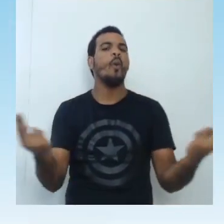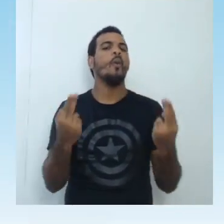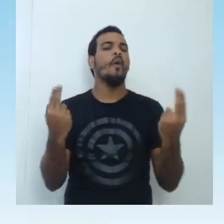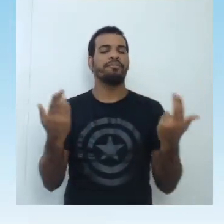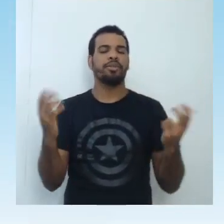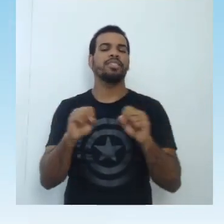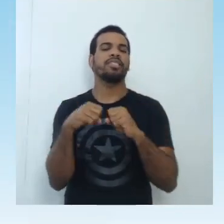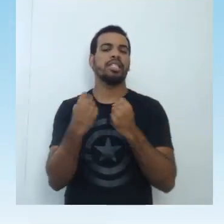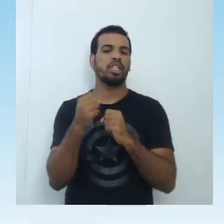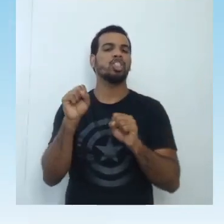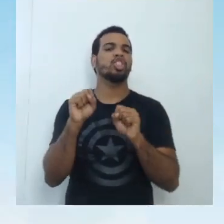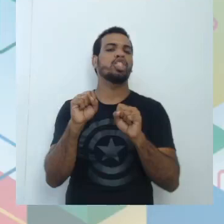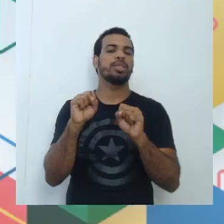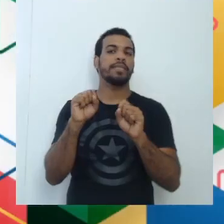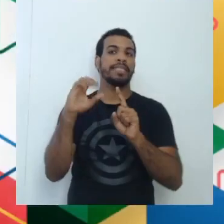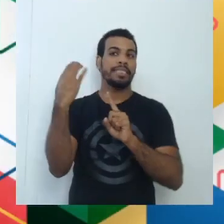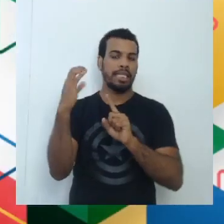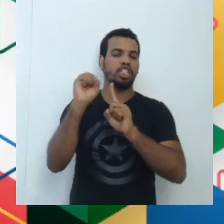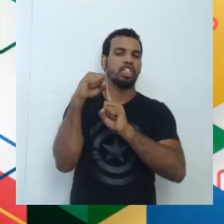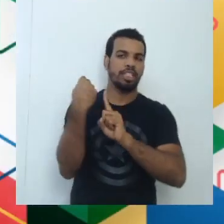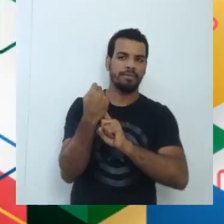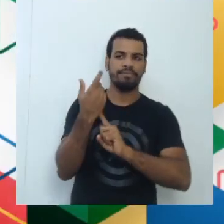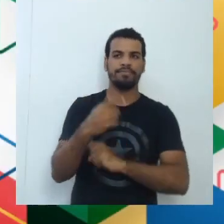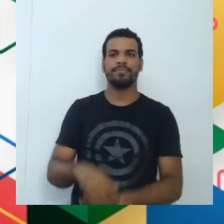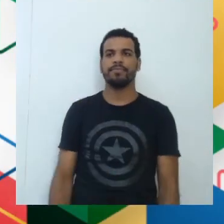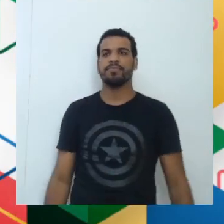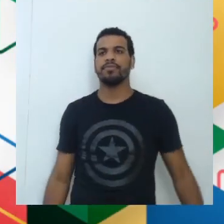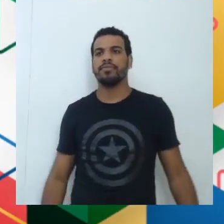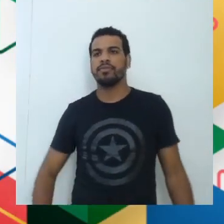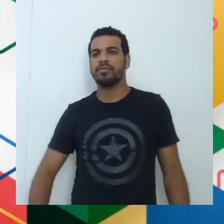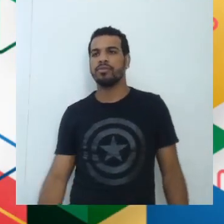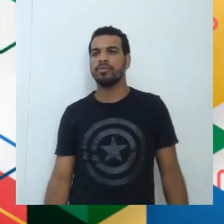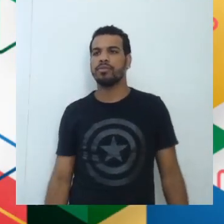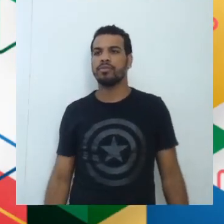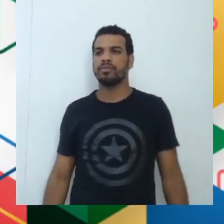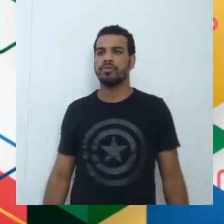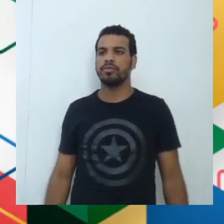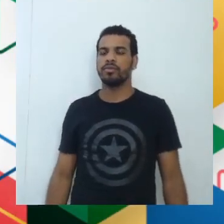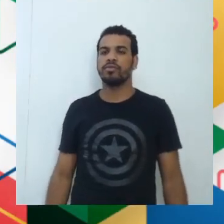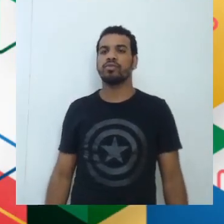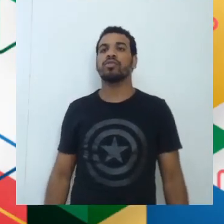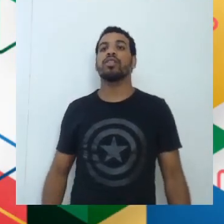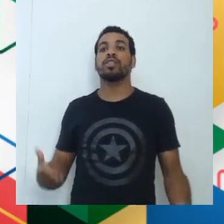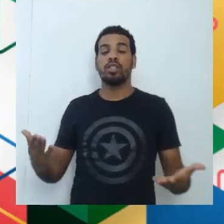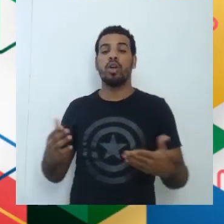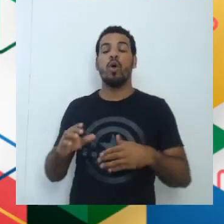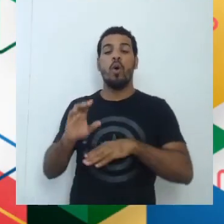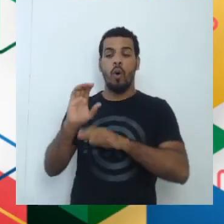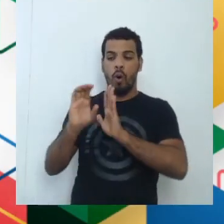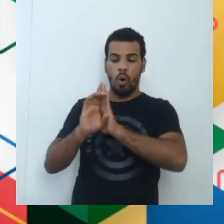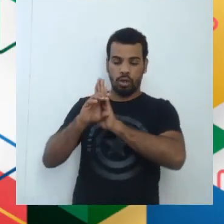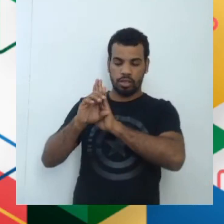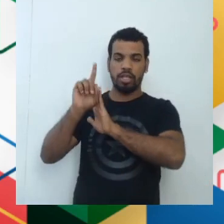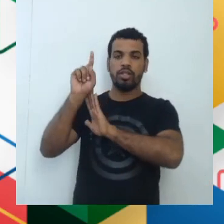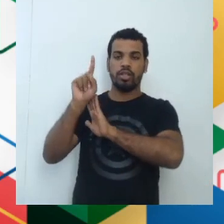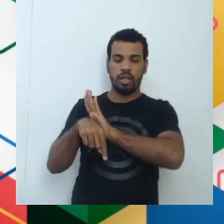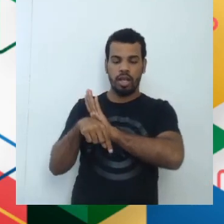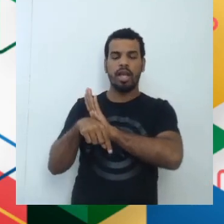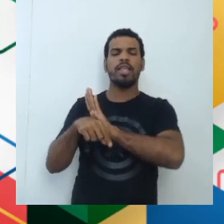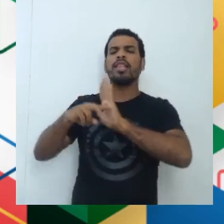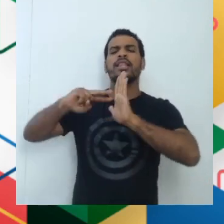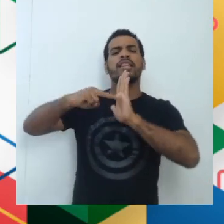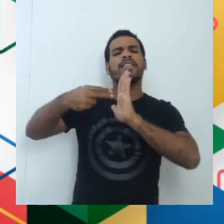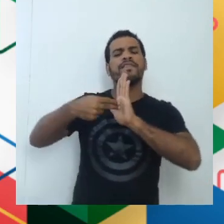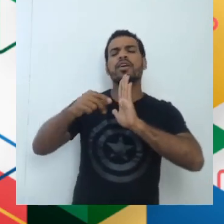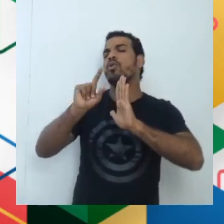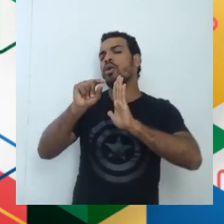as alternativas. Esse conceito, que é o conceito de cidadania, ele é utilizado pelo Estado para definir as relações